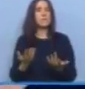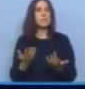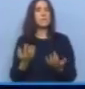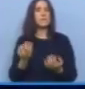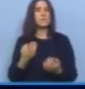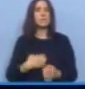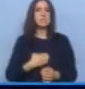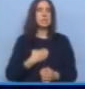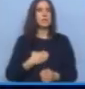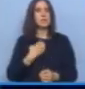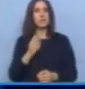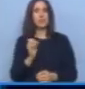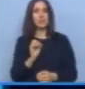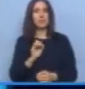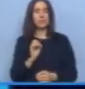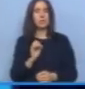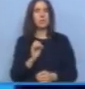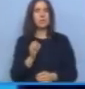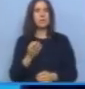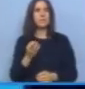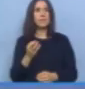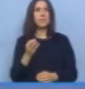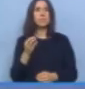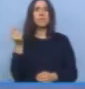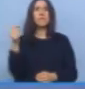ter sentido ou não na pele vir de